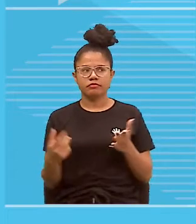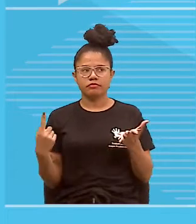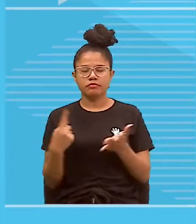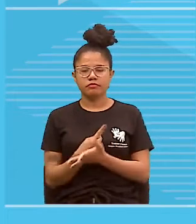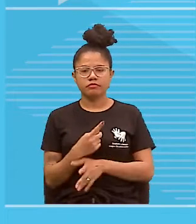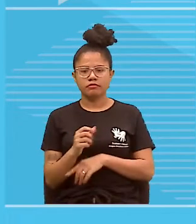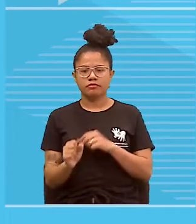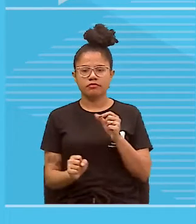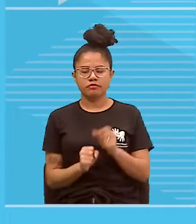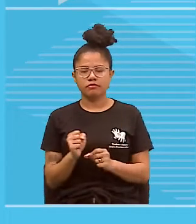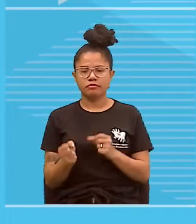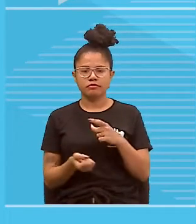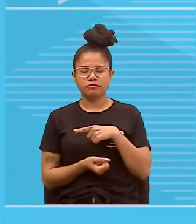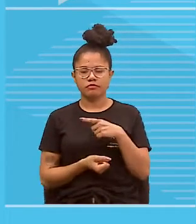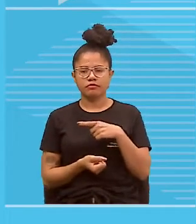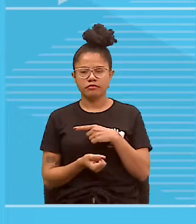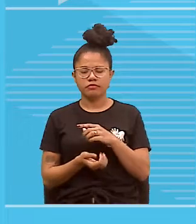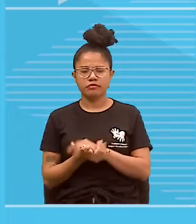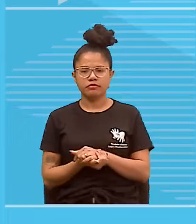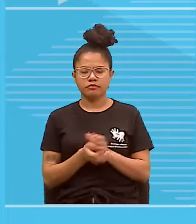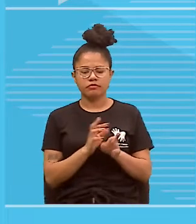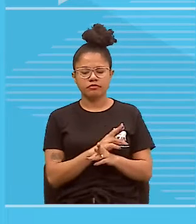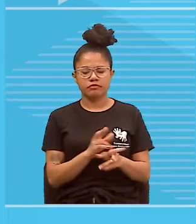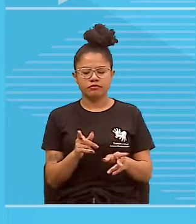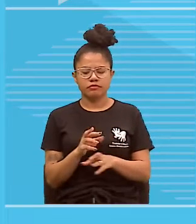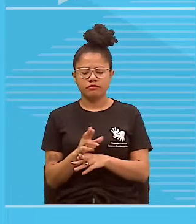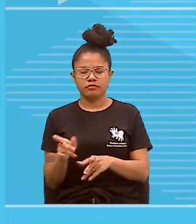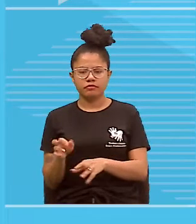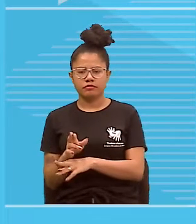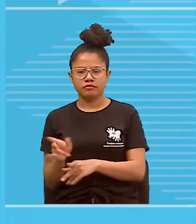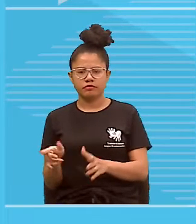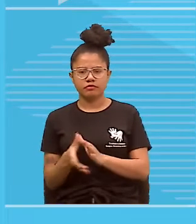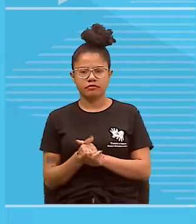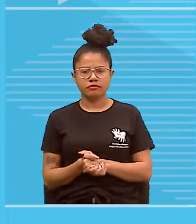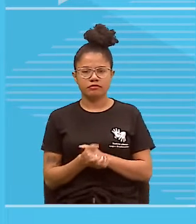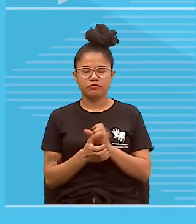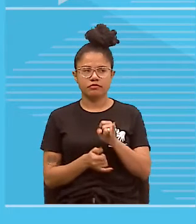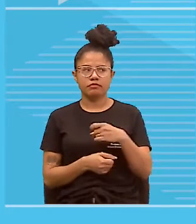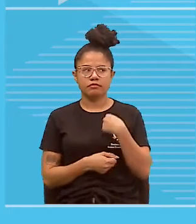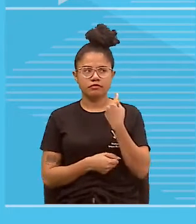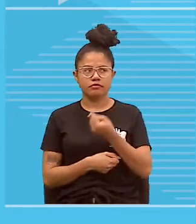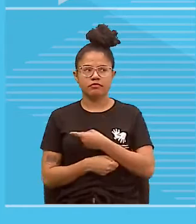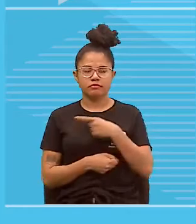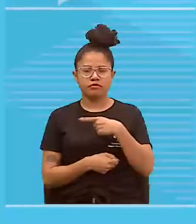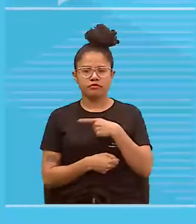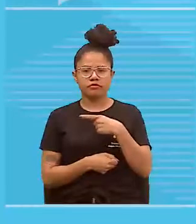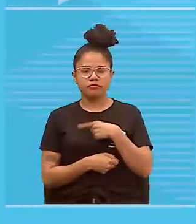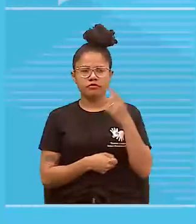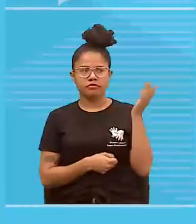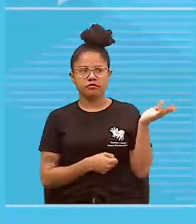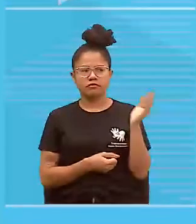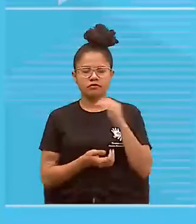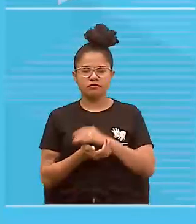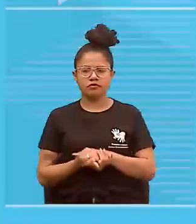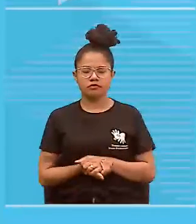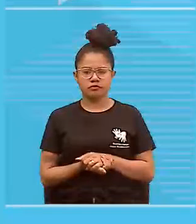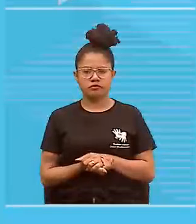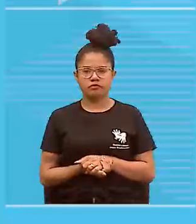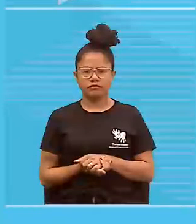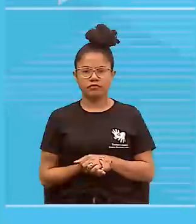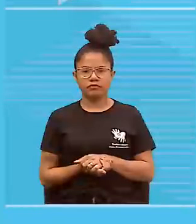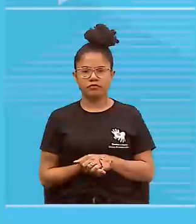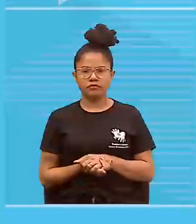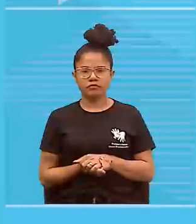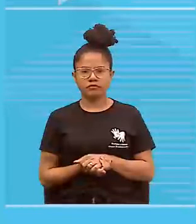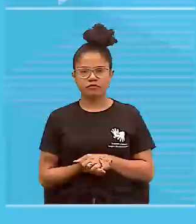fez com tivessem diferenças e mudanças então quando a gente vê essa linha do tempo a gente vai começar